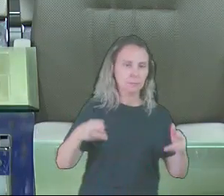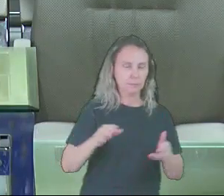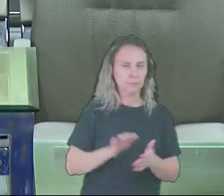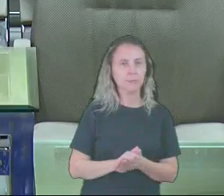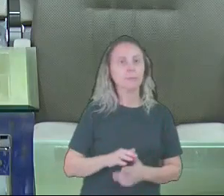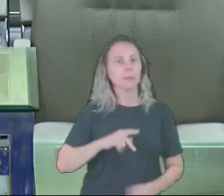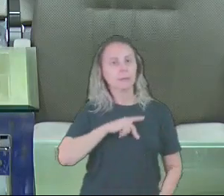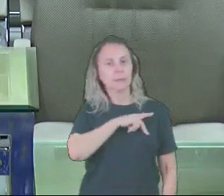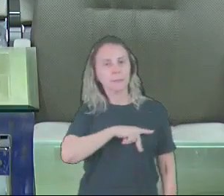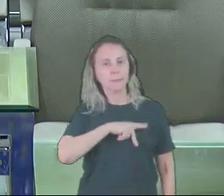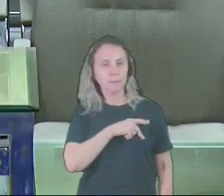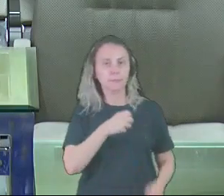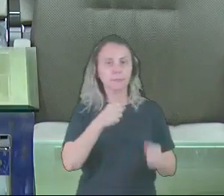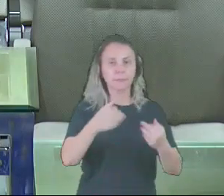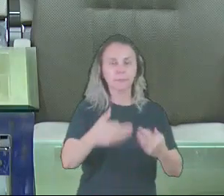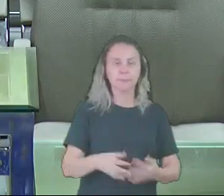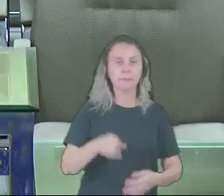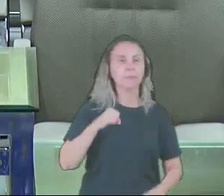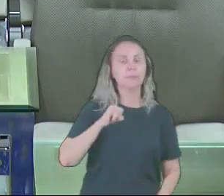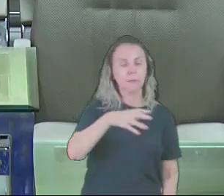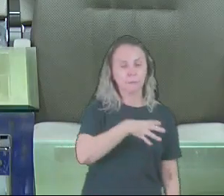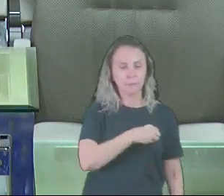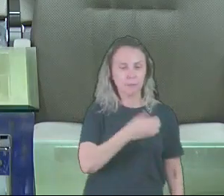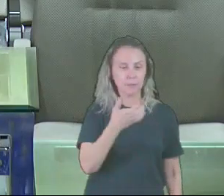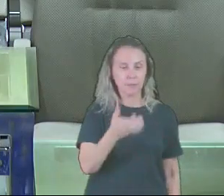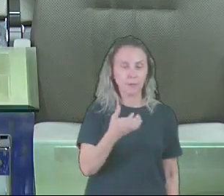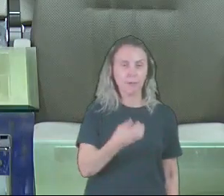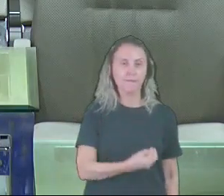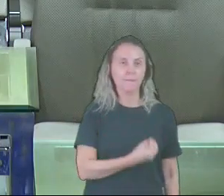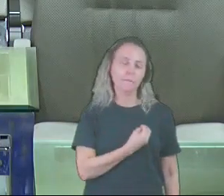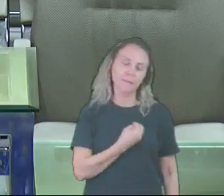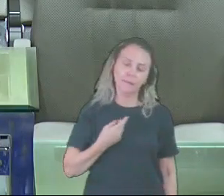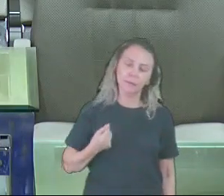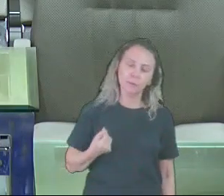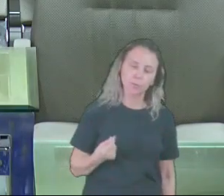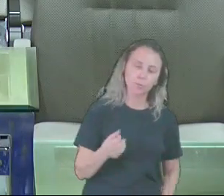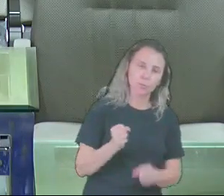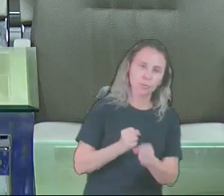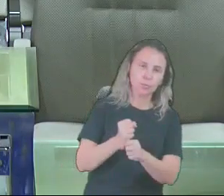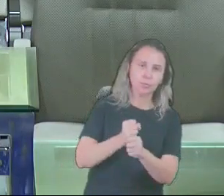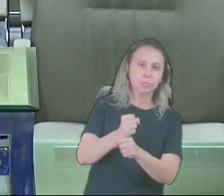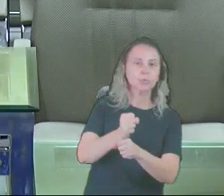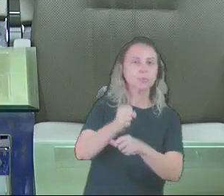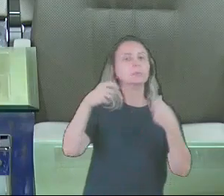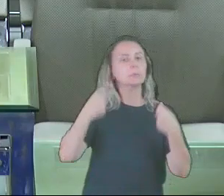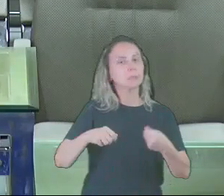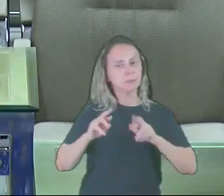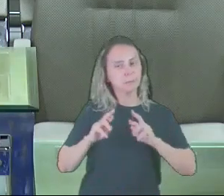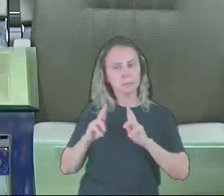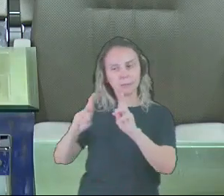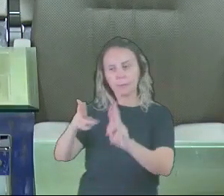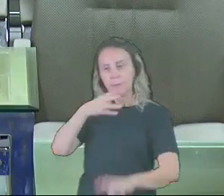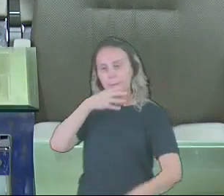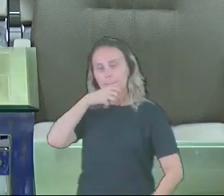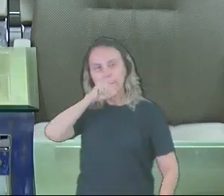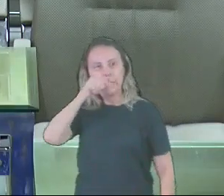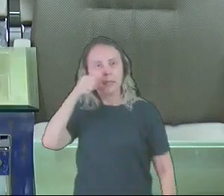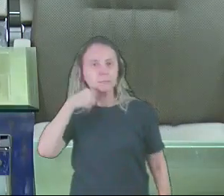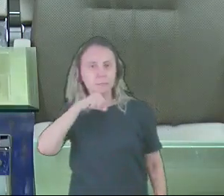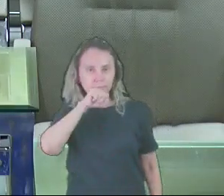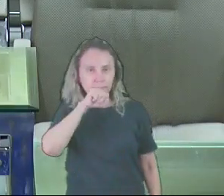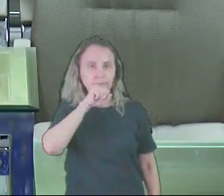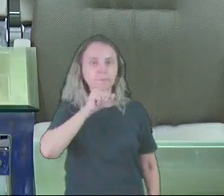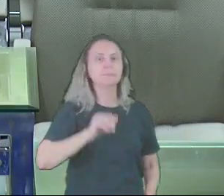filhos quiserem ter vida longa respeitem aos seus pais